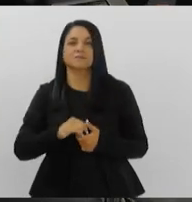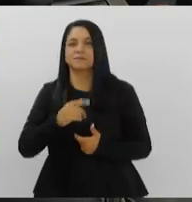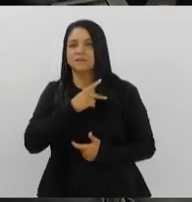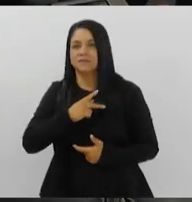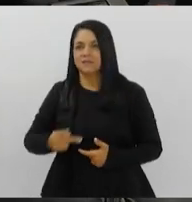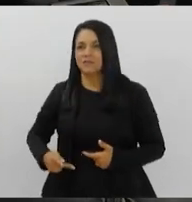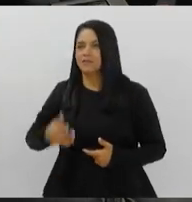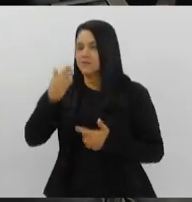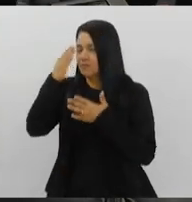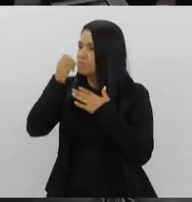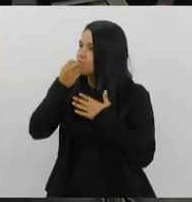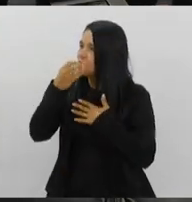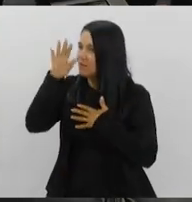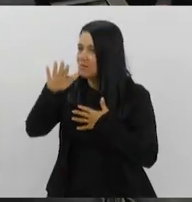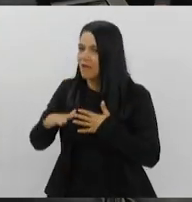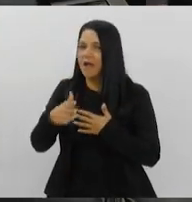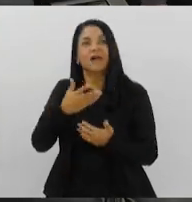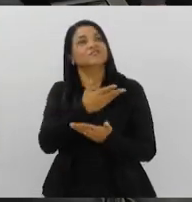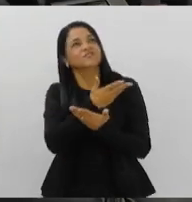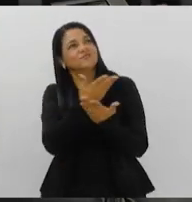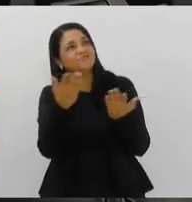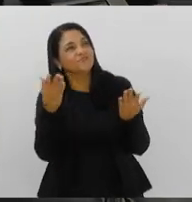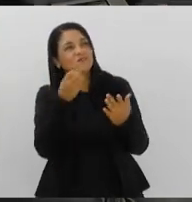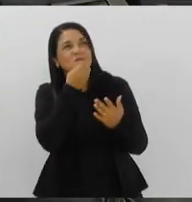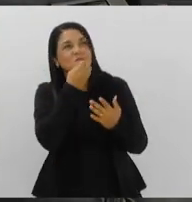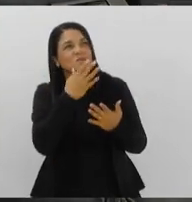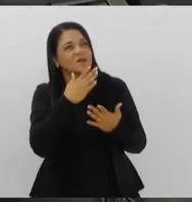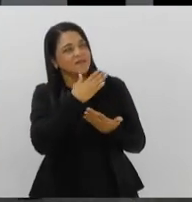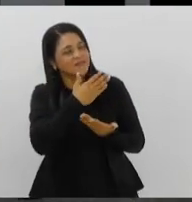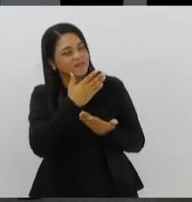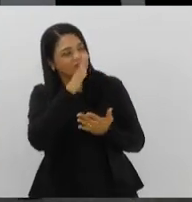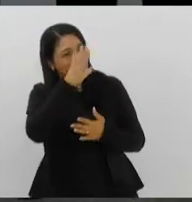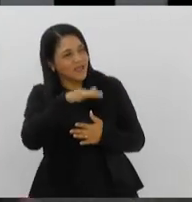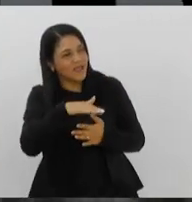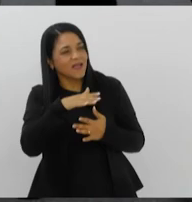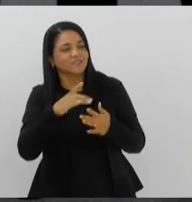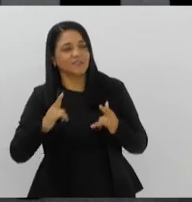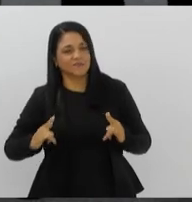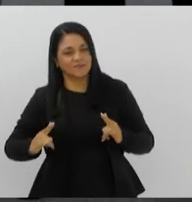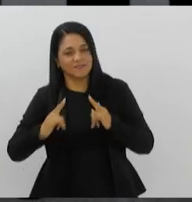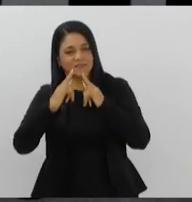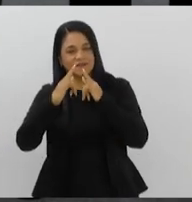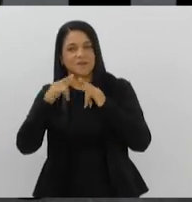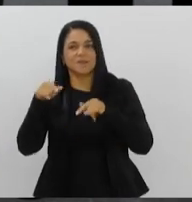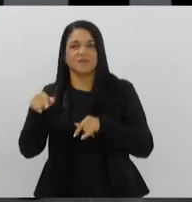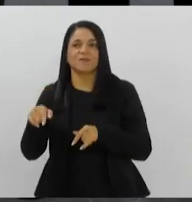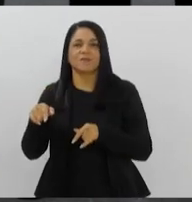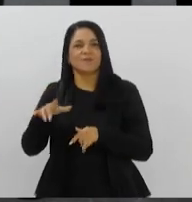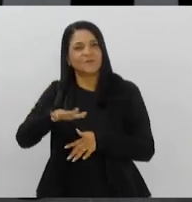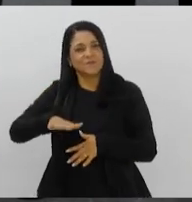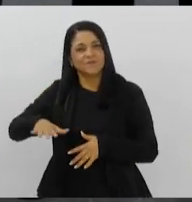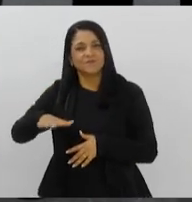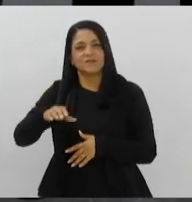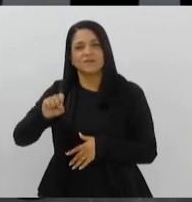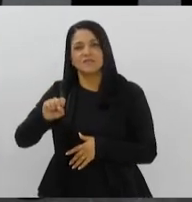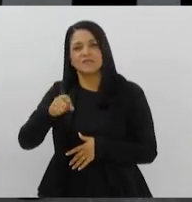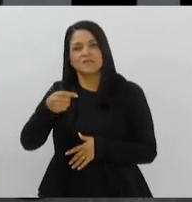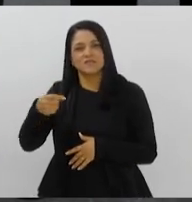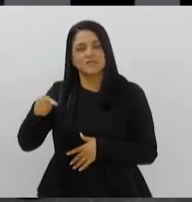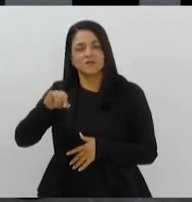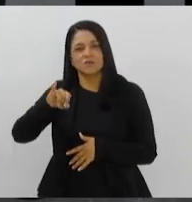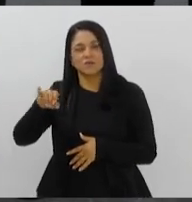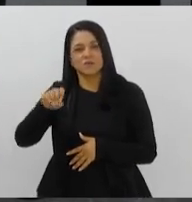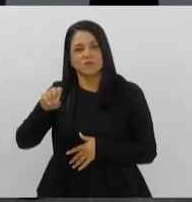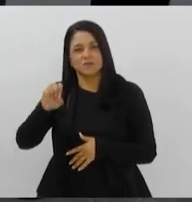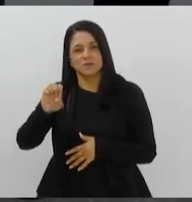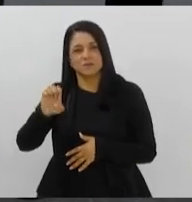companheirada. Boa tarde, companheirada, lá do assentamento de São José da Boa